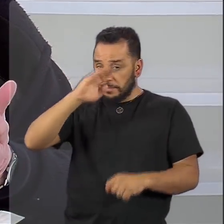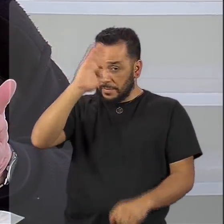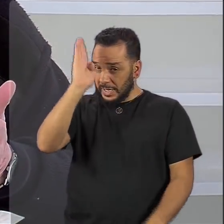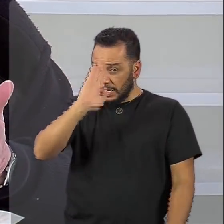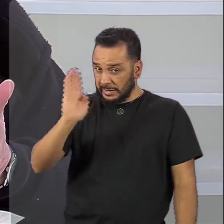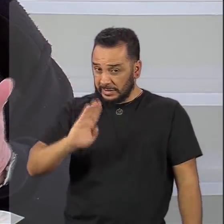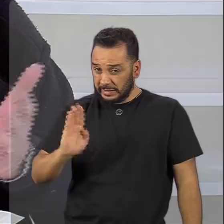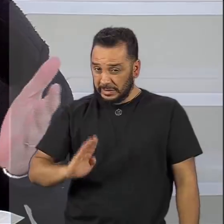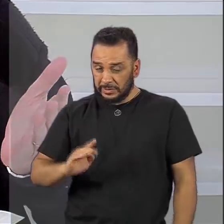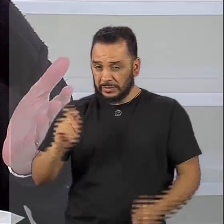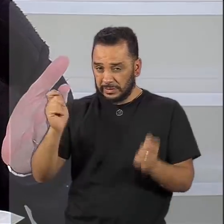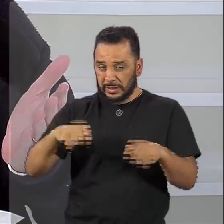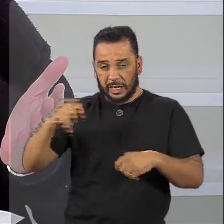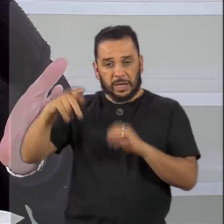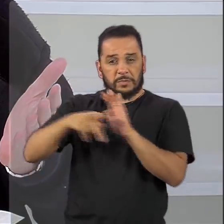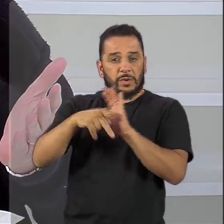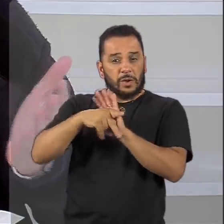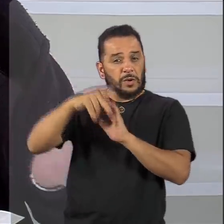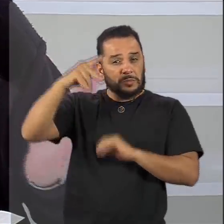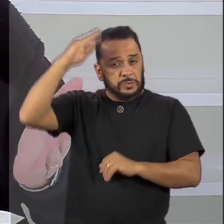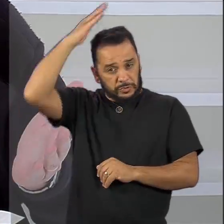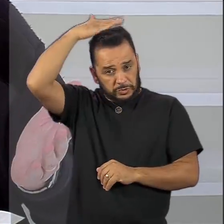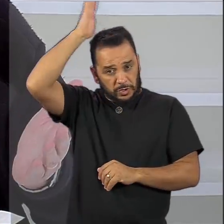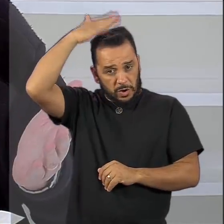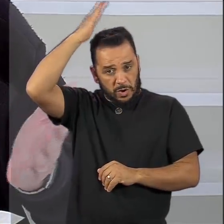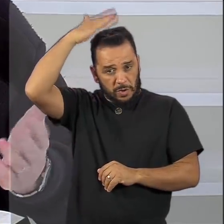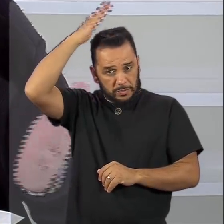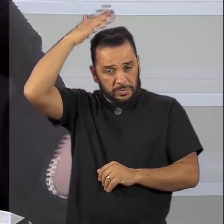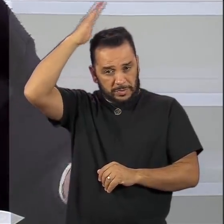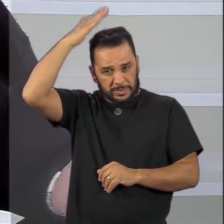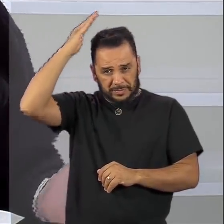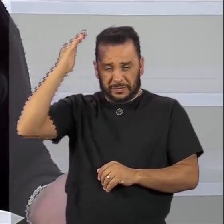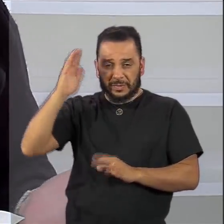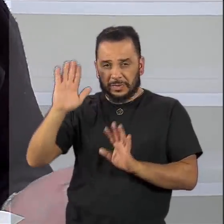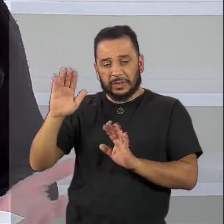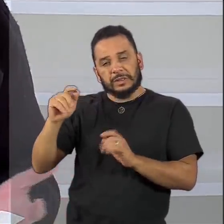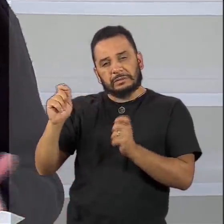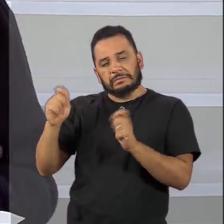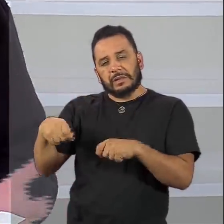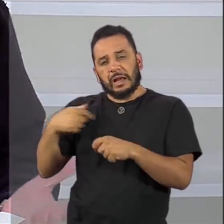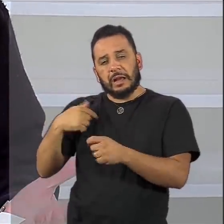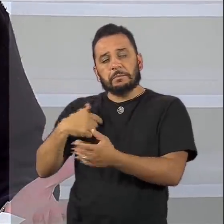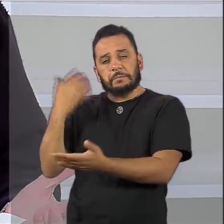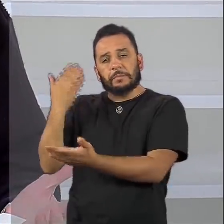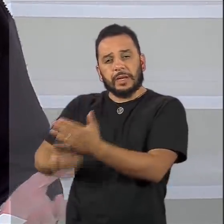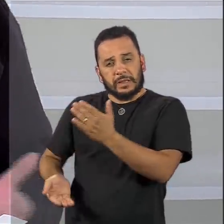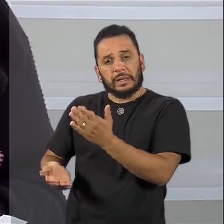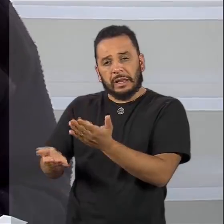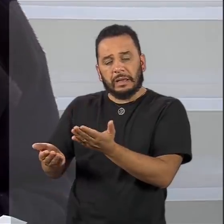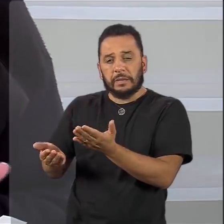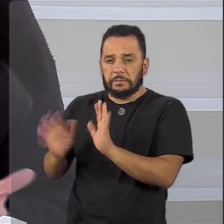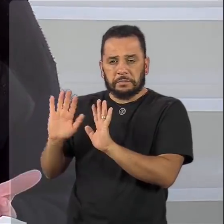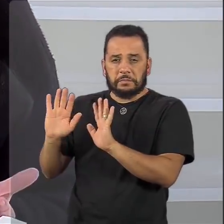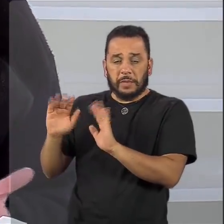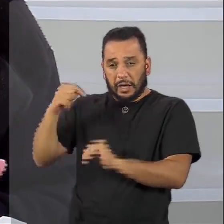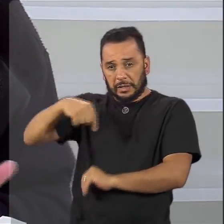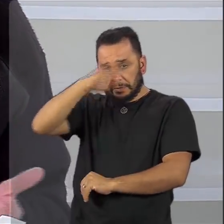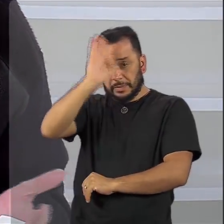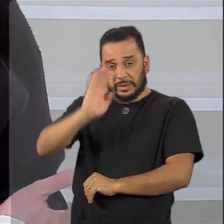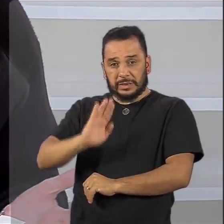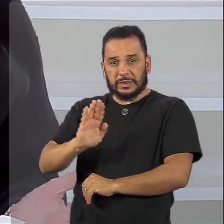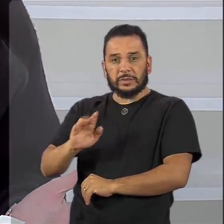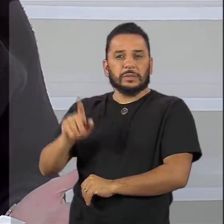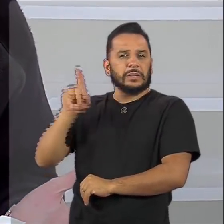eleitoral brasileiro, perder a eleição direta e ser eleito. Não tem, não tem essa possibilidade. O colégio eleitoral americano é uma